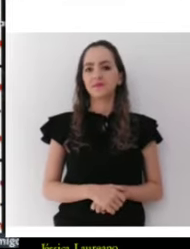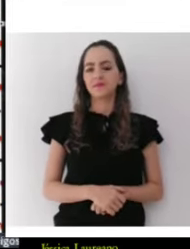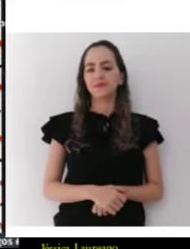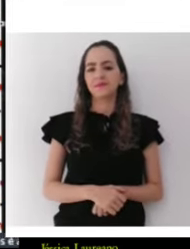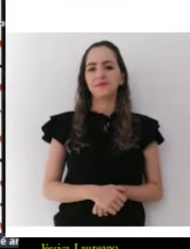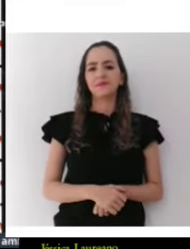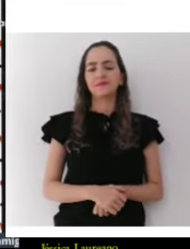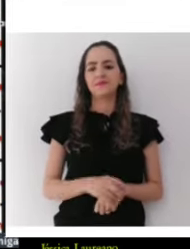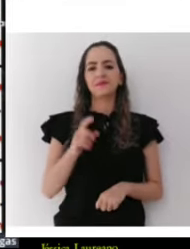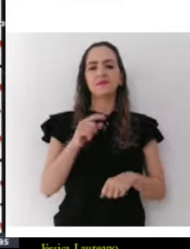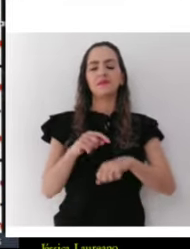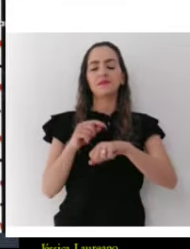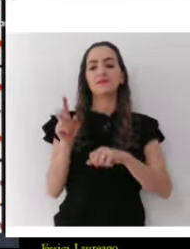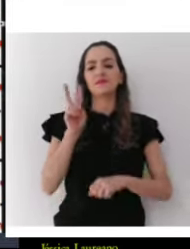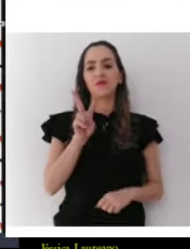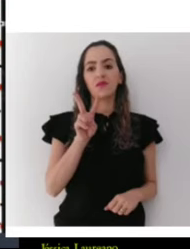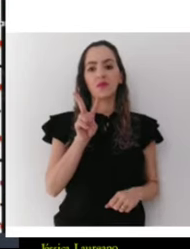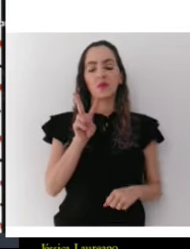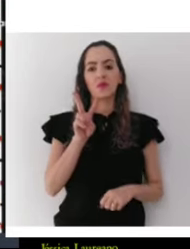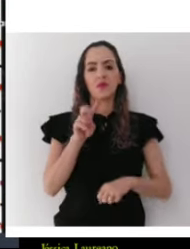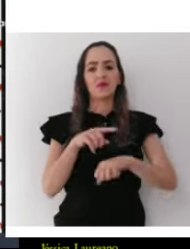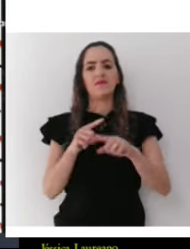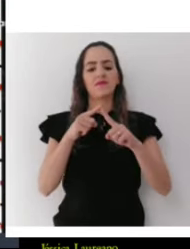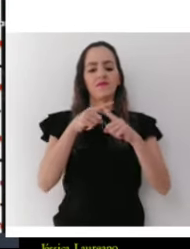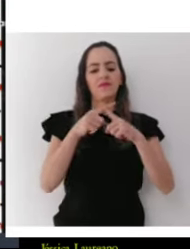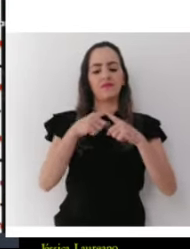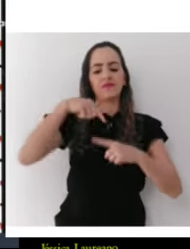75 litros por hora, só vai encher